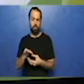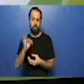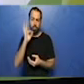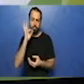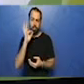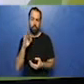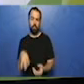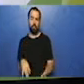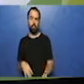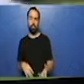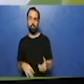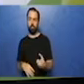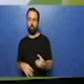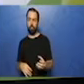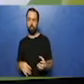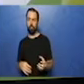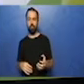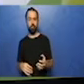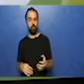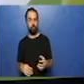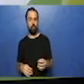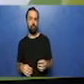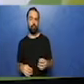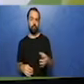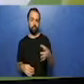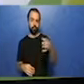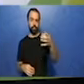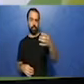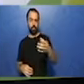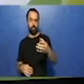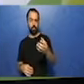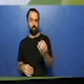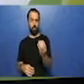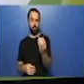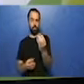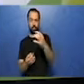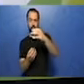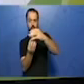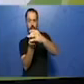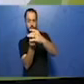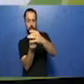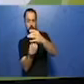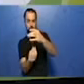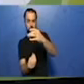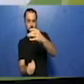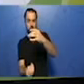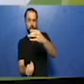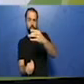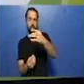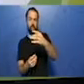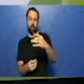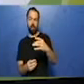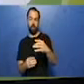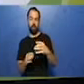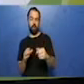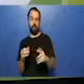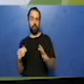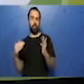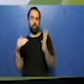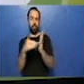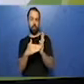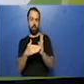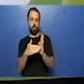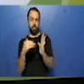Então, durante aí a filtração do café, o filtro ele serve como a barreira porosa,